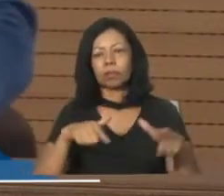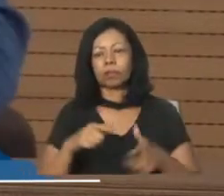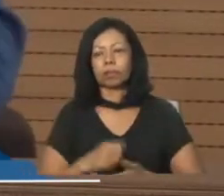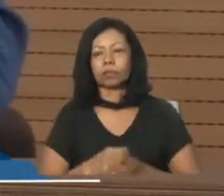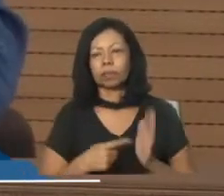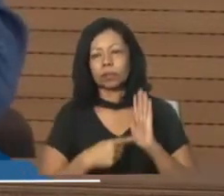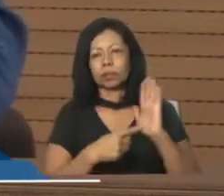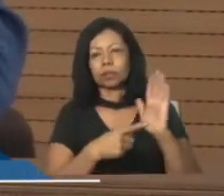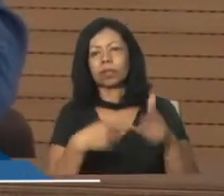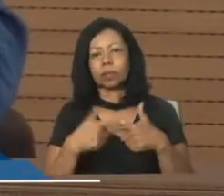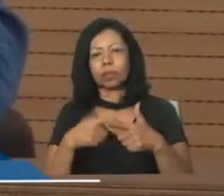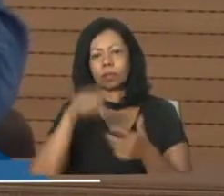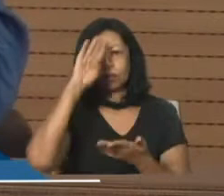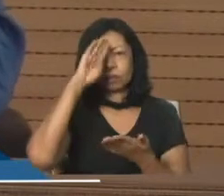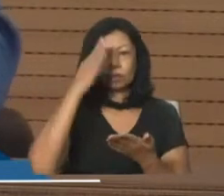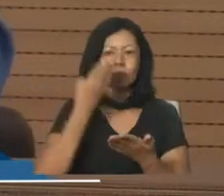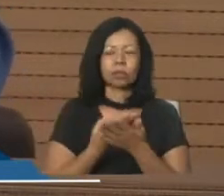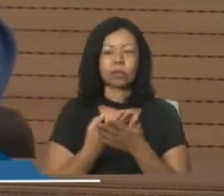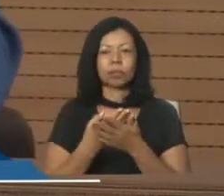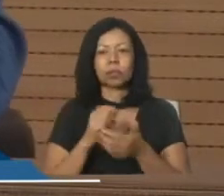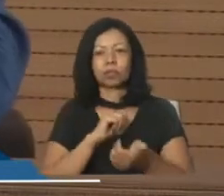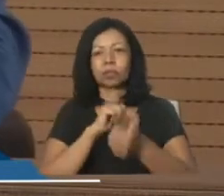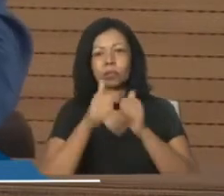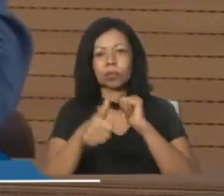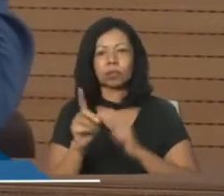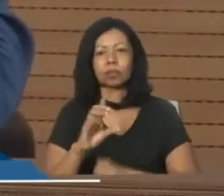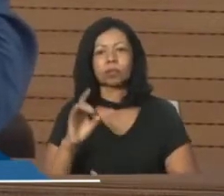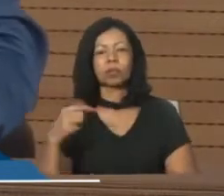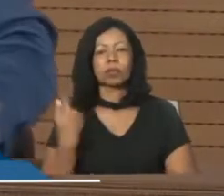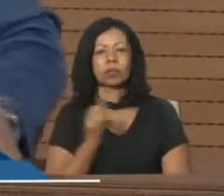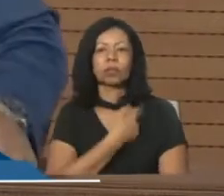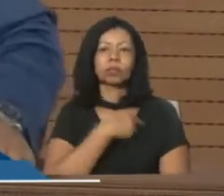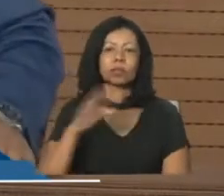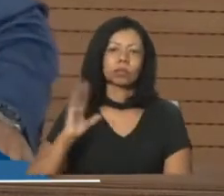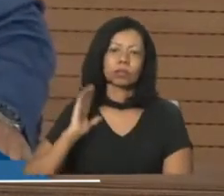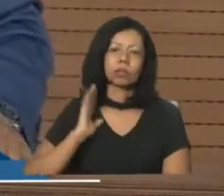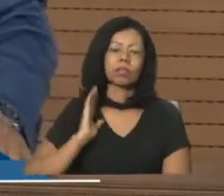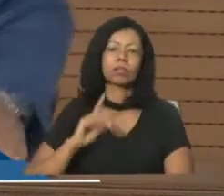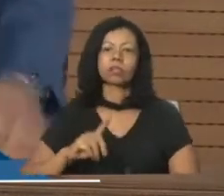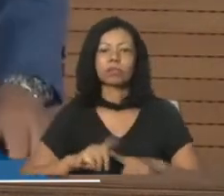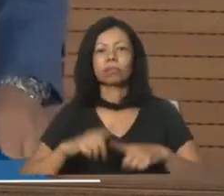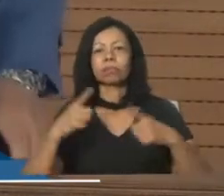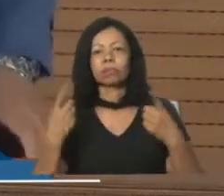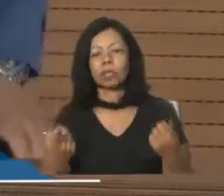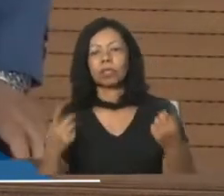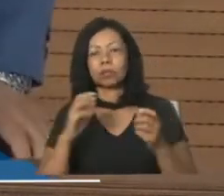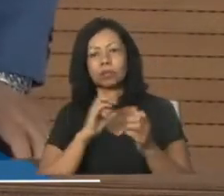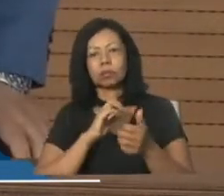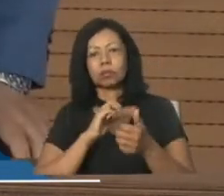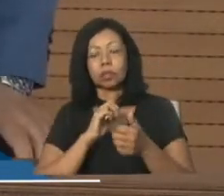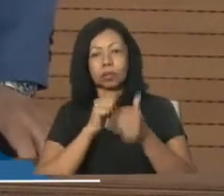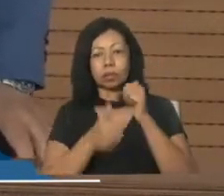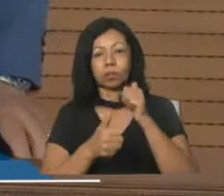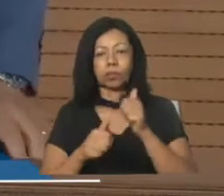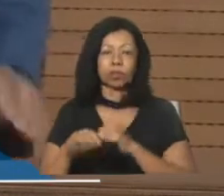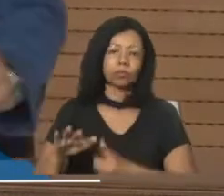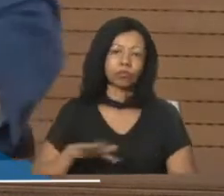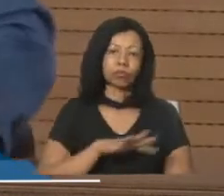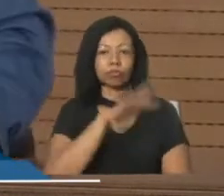porque acreditamos muito no esporte, não só da nossa cidade, mas o esporte num